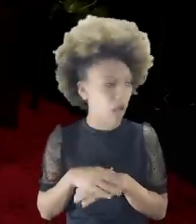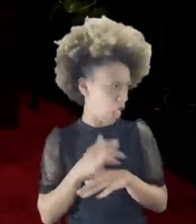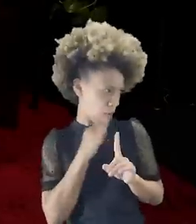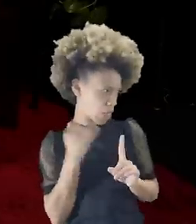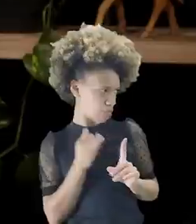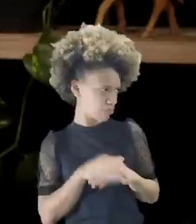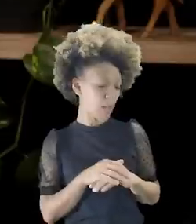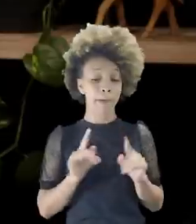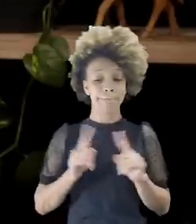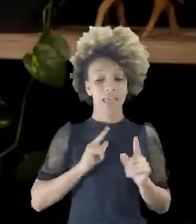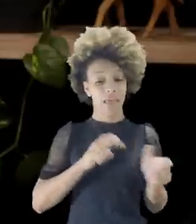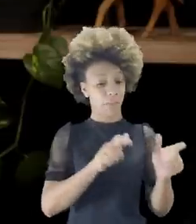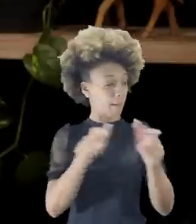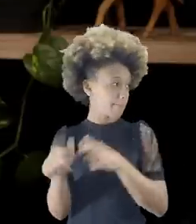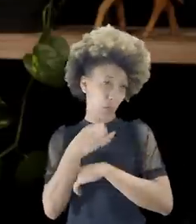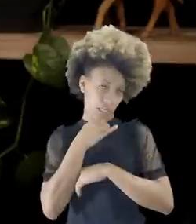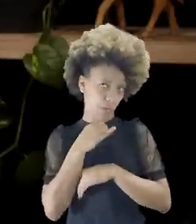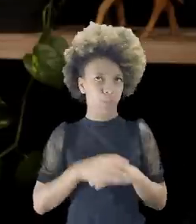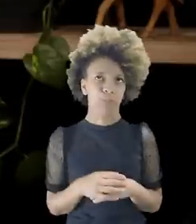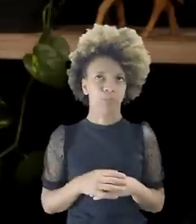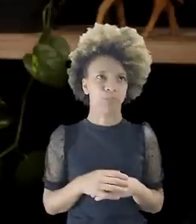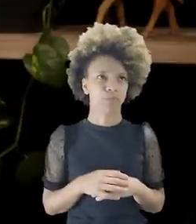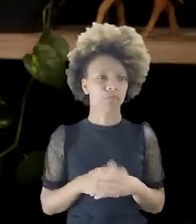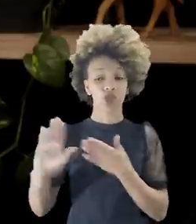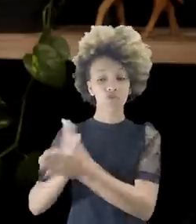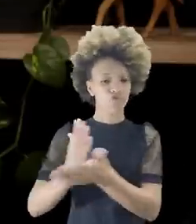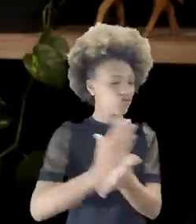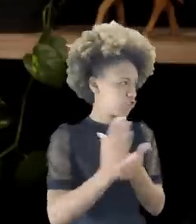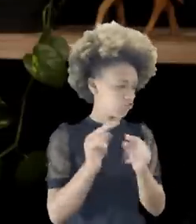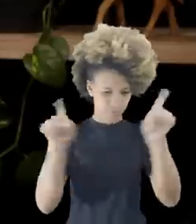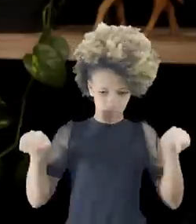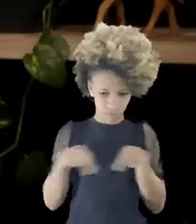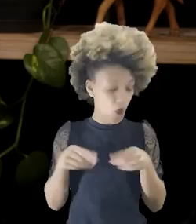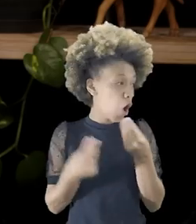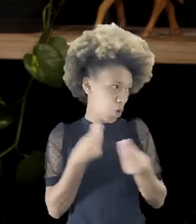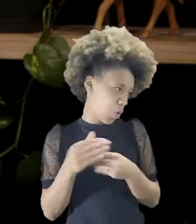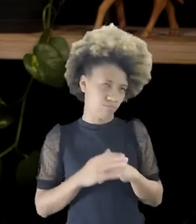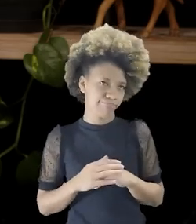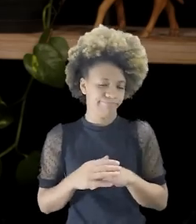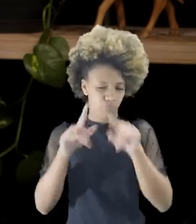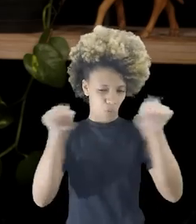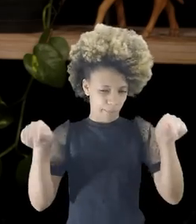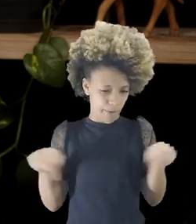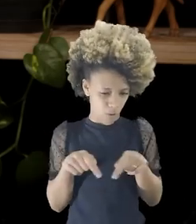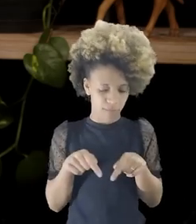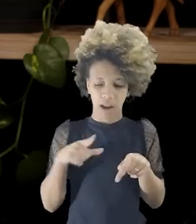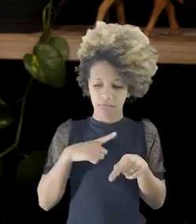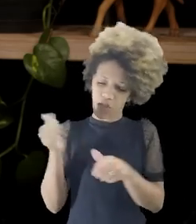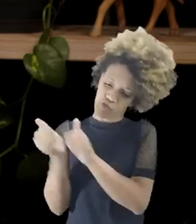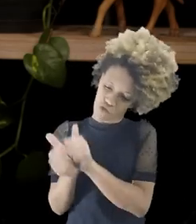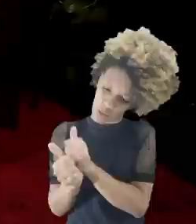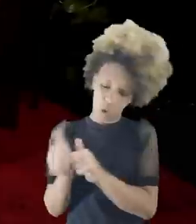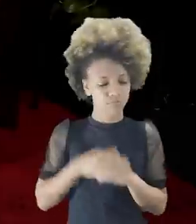mas eu não duvido tem muito lugar que por exemplo ah divide quadra gente como é que funciona um ginásio sei lá uma quadra tem a quadra de futebol